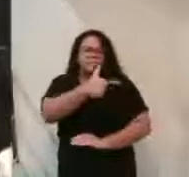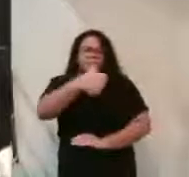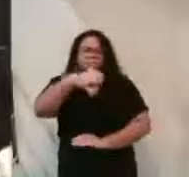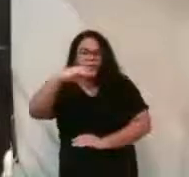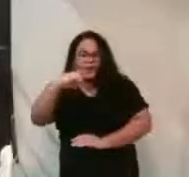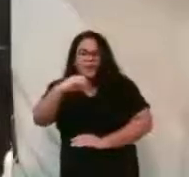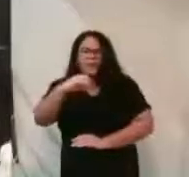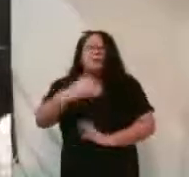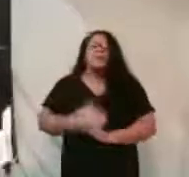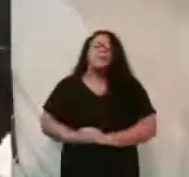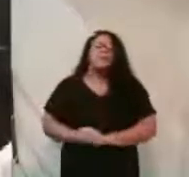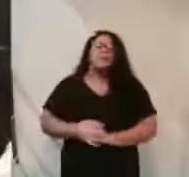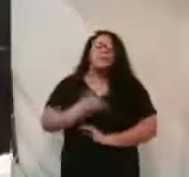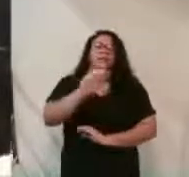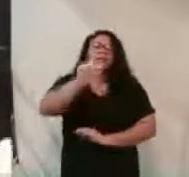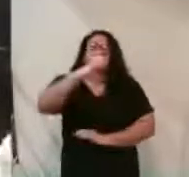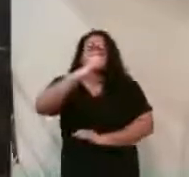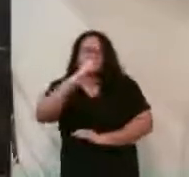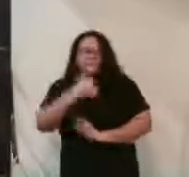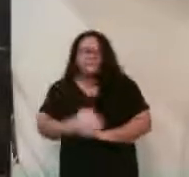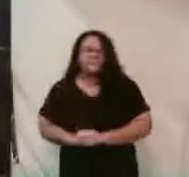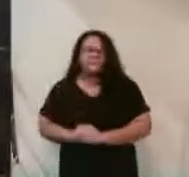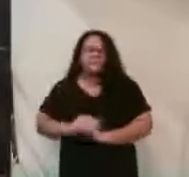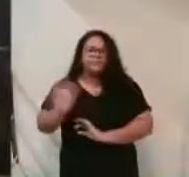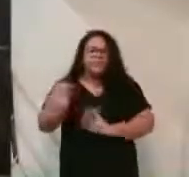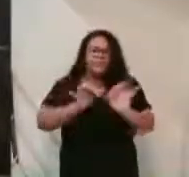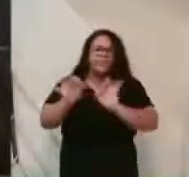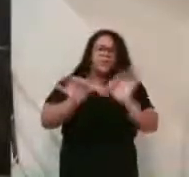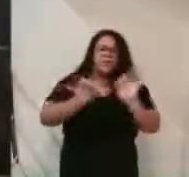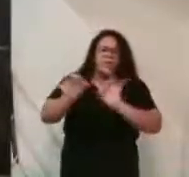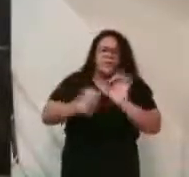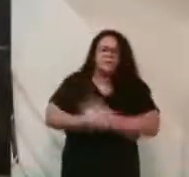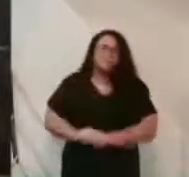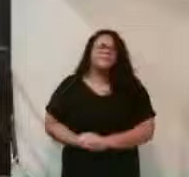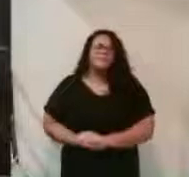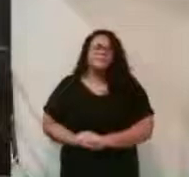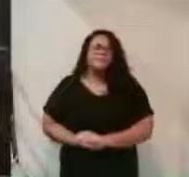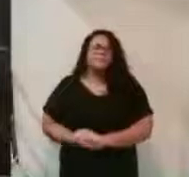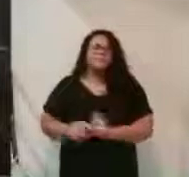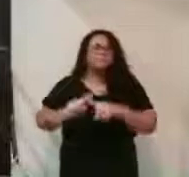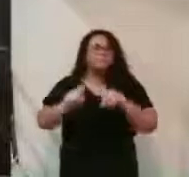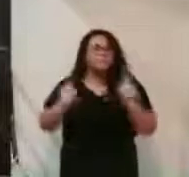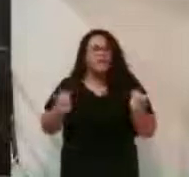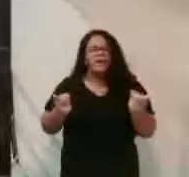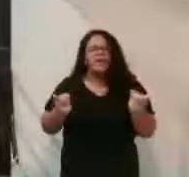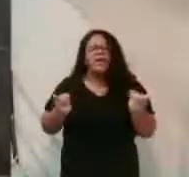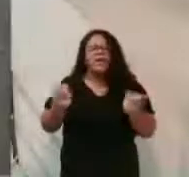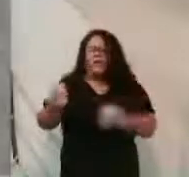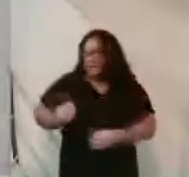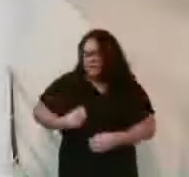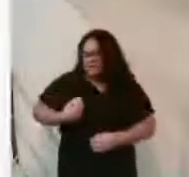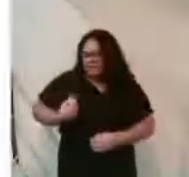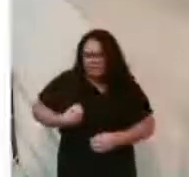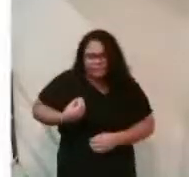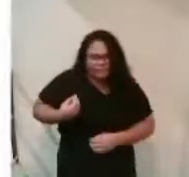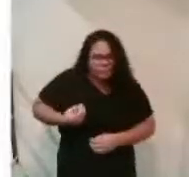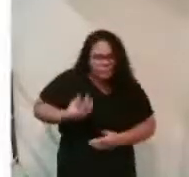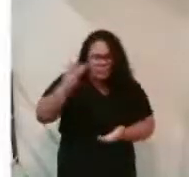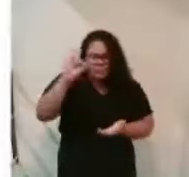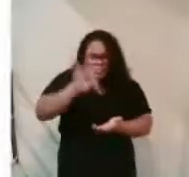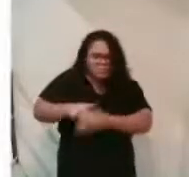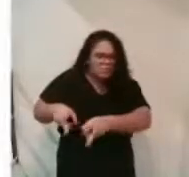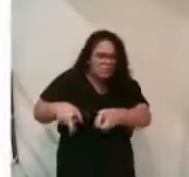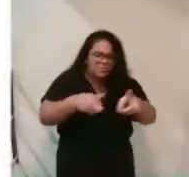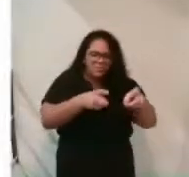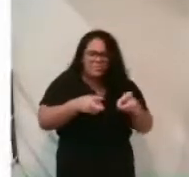estabelecidos com os gestores, mas, infelizmente, a realidade era ainda muito aquém do